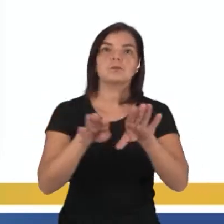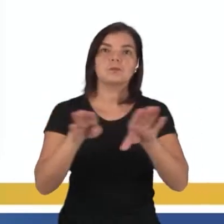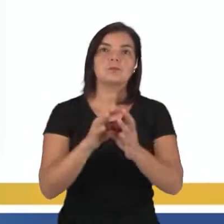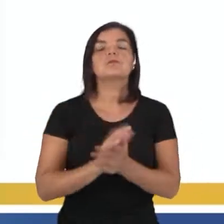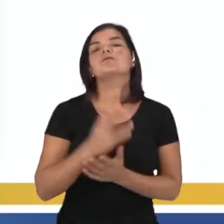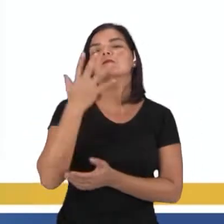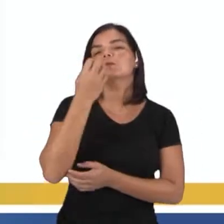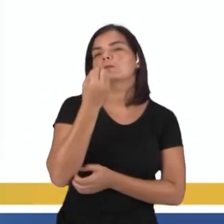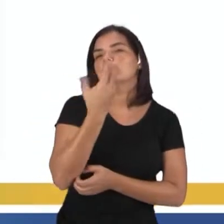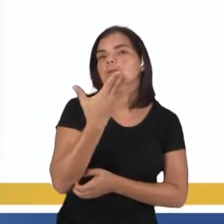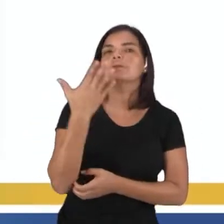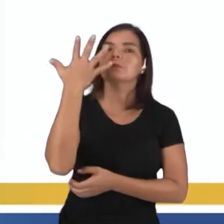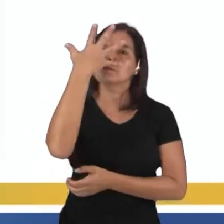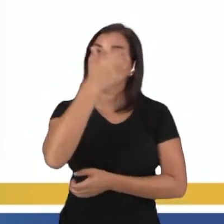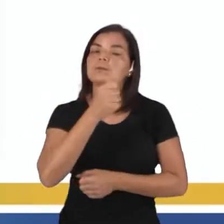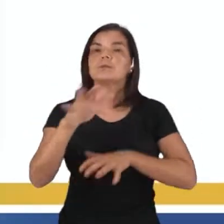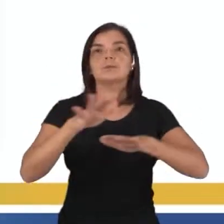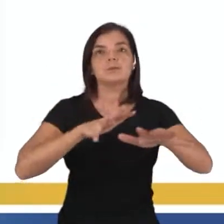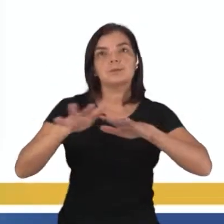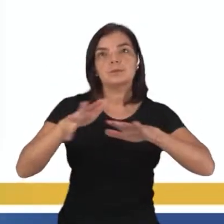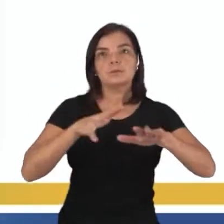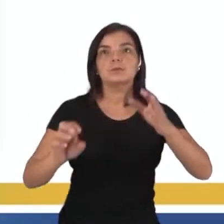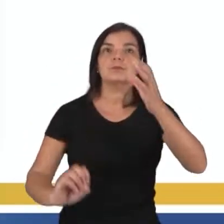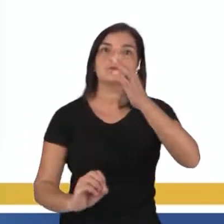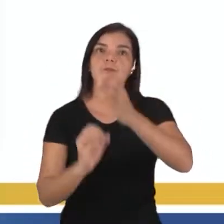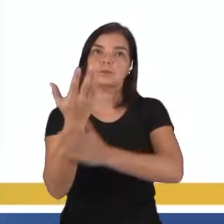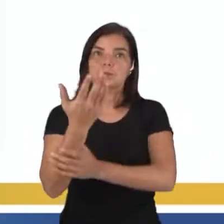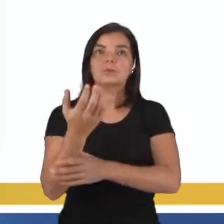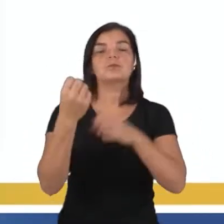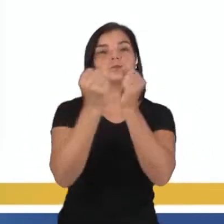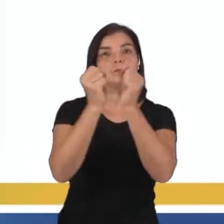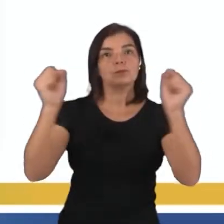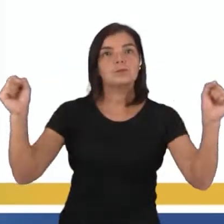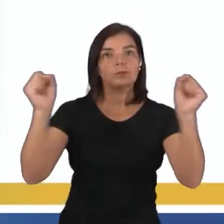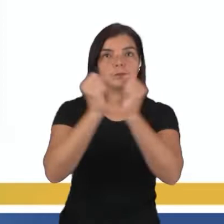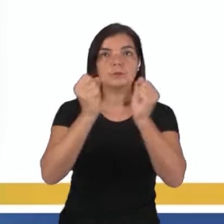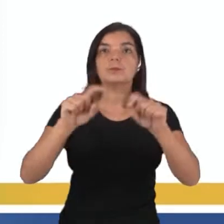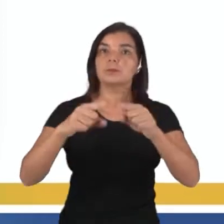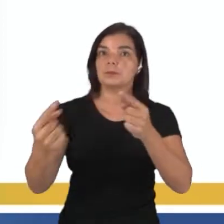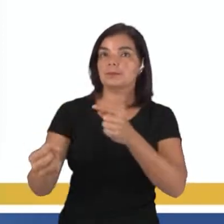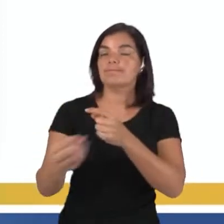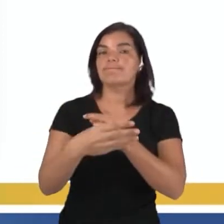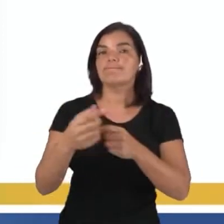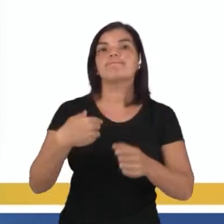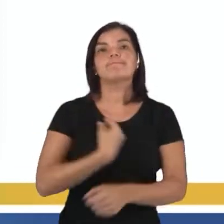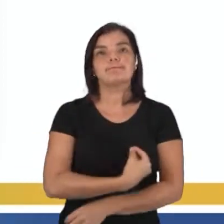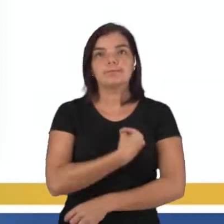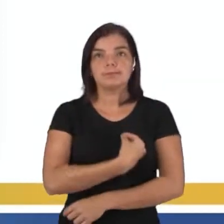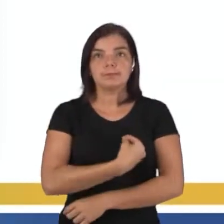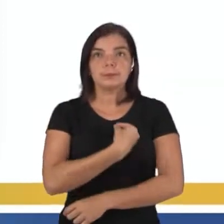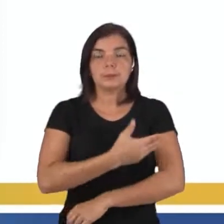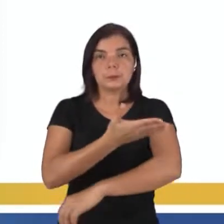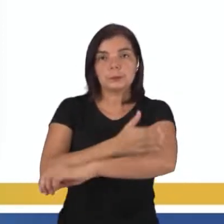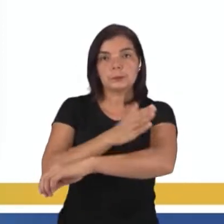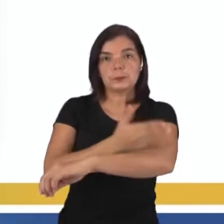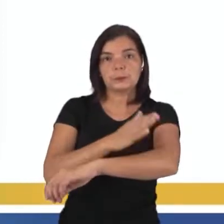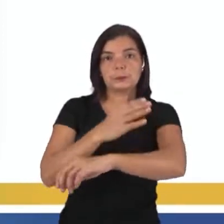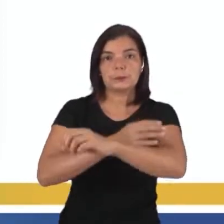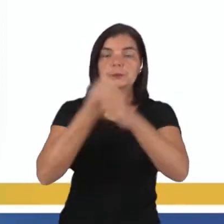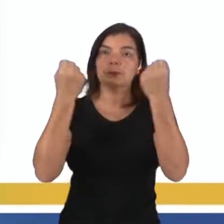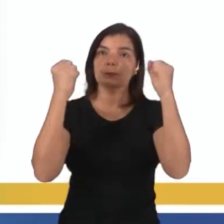belo movimento, né? Essa é a ideia original dessa atividade física, mas atualmente ela está presente em